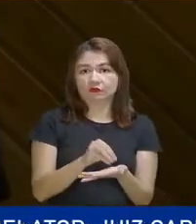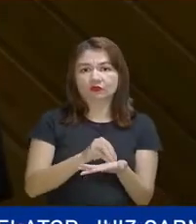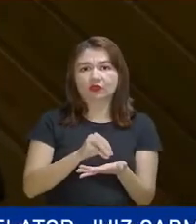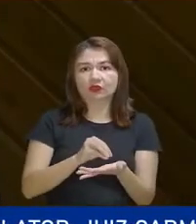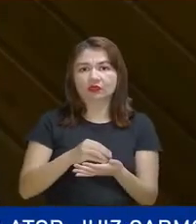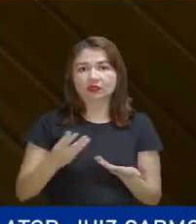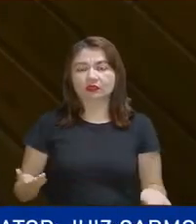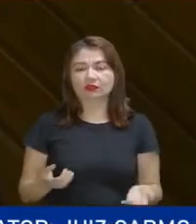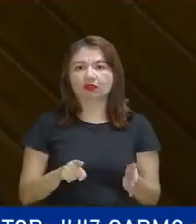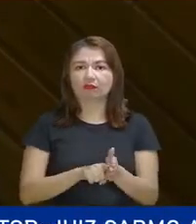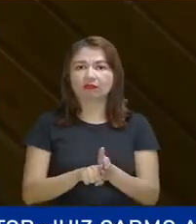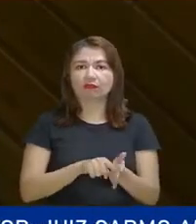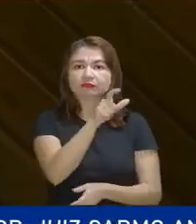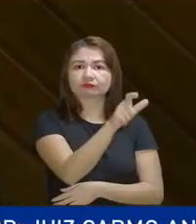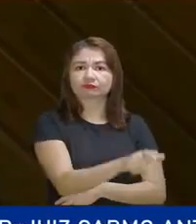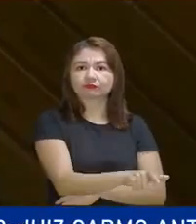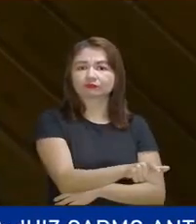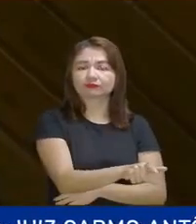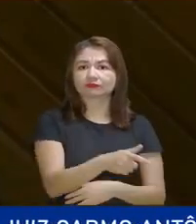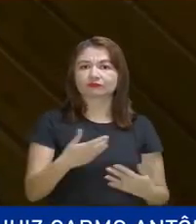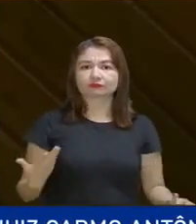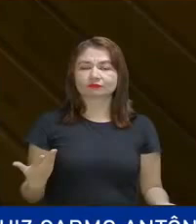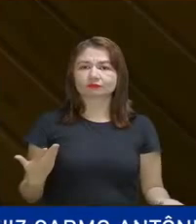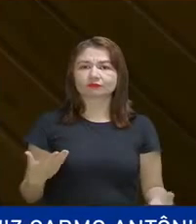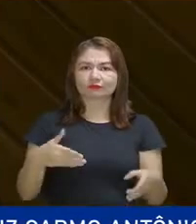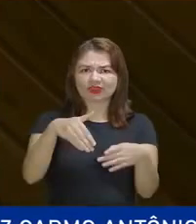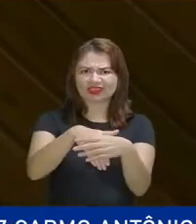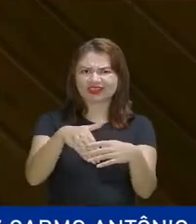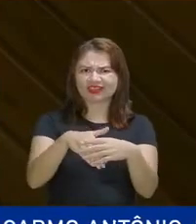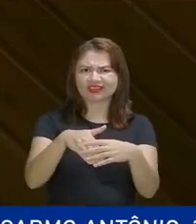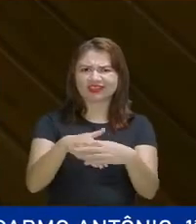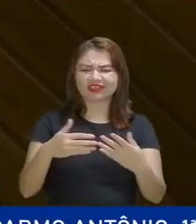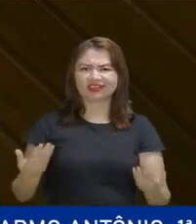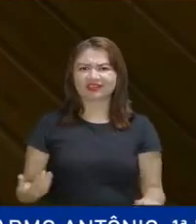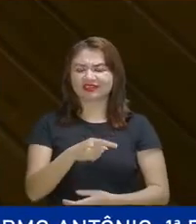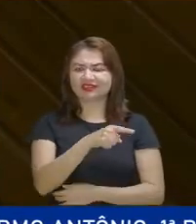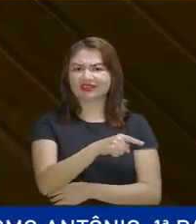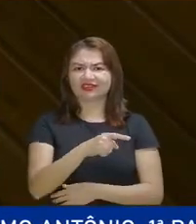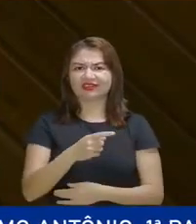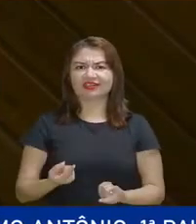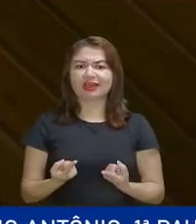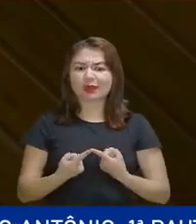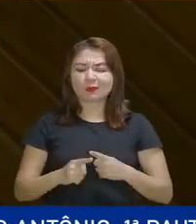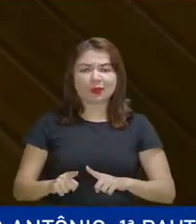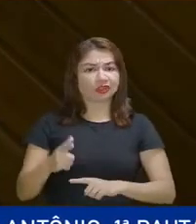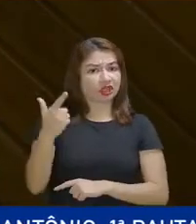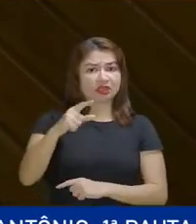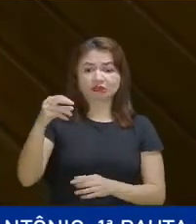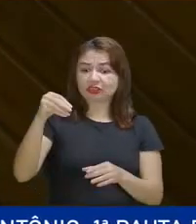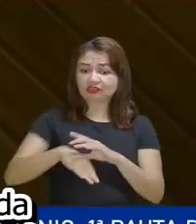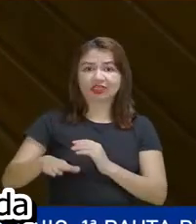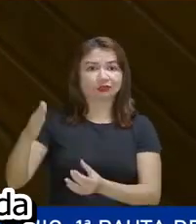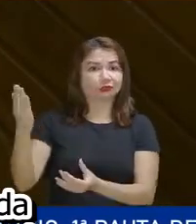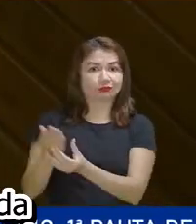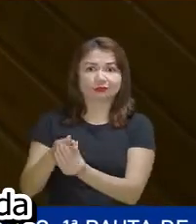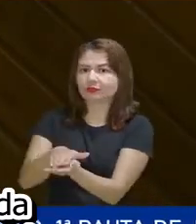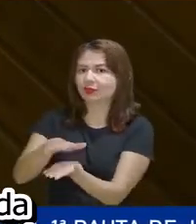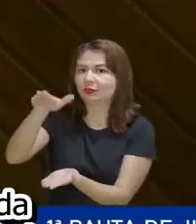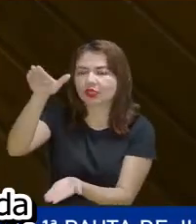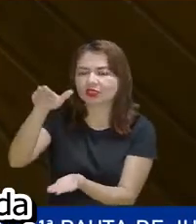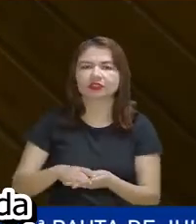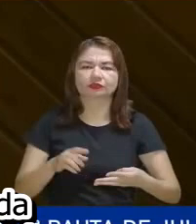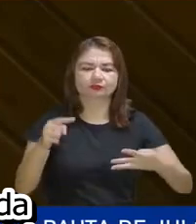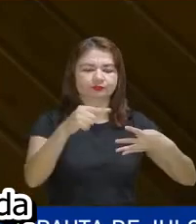que tenha disputado um pleito eleitoral. Esse ônus era da parte autora e ele não veio nos autos. A segunda,